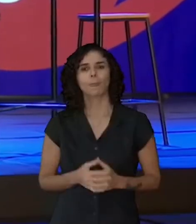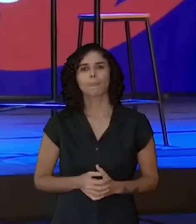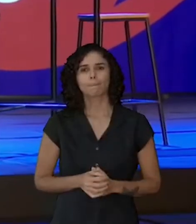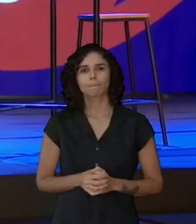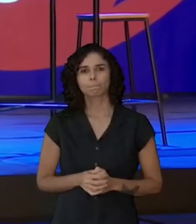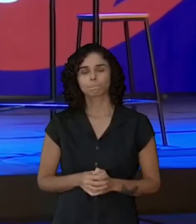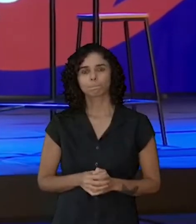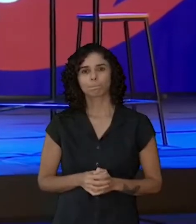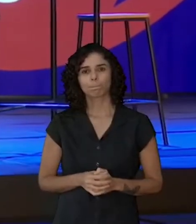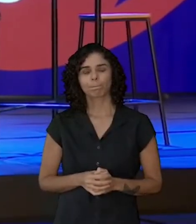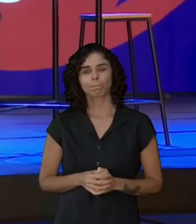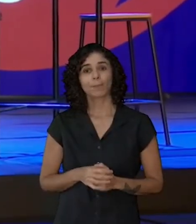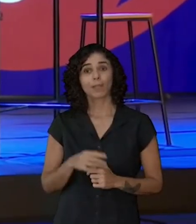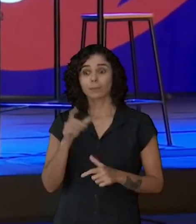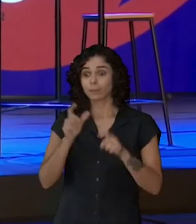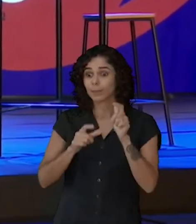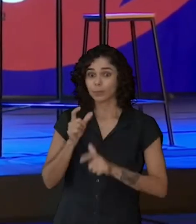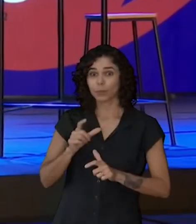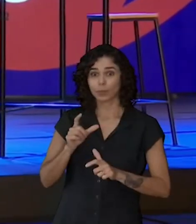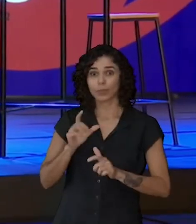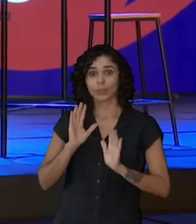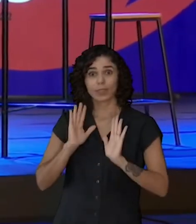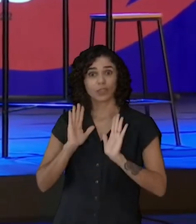são salvos,